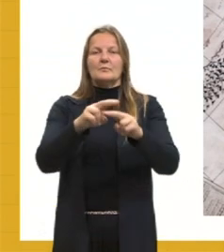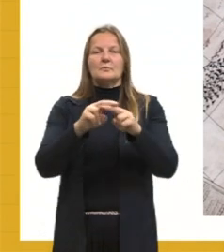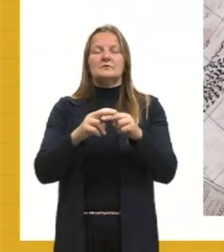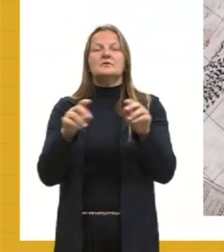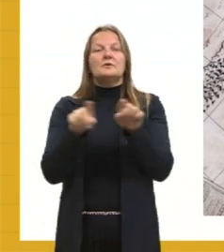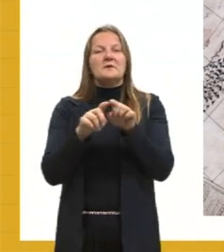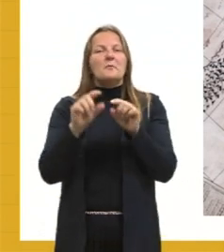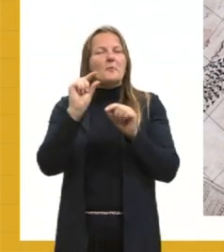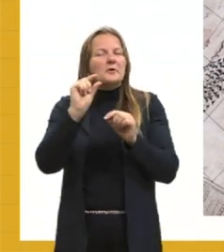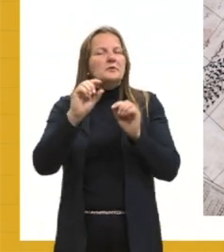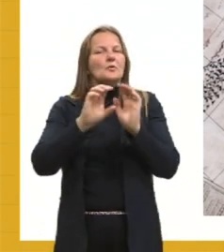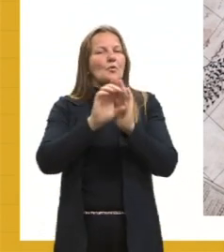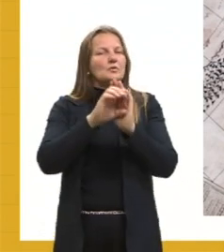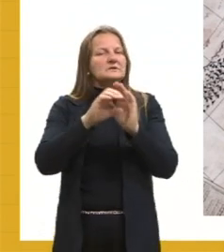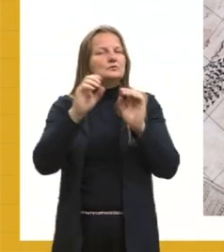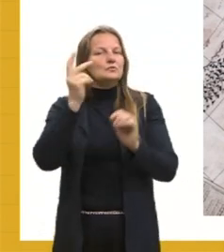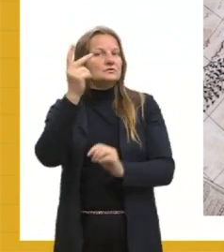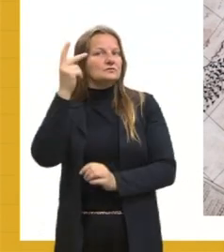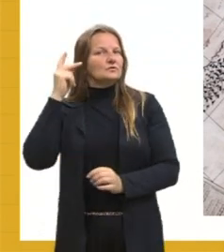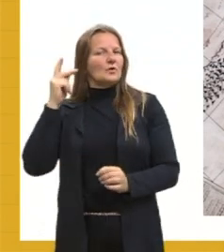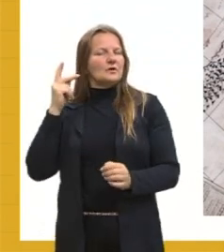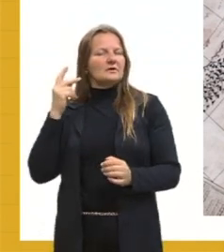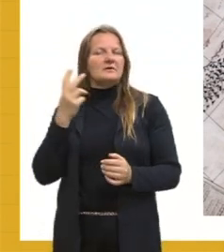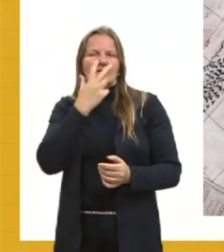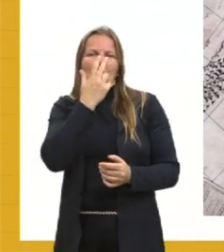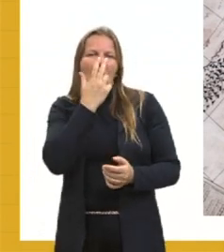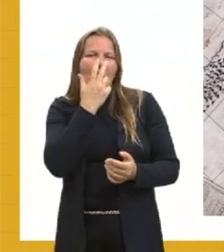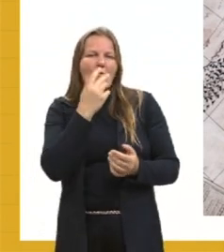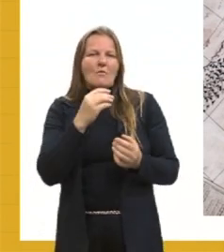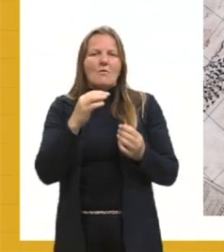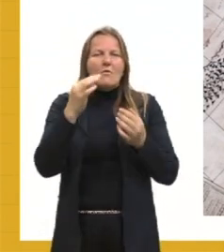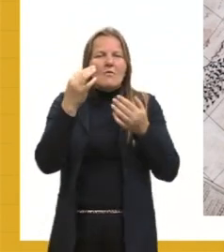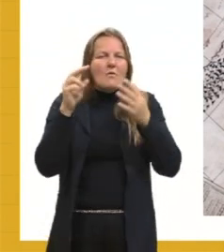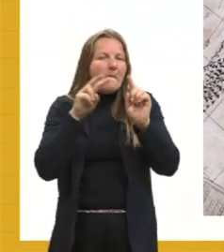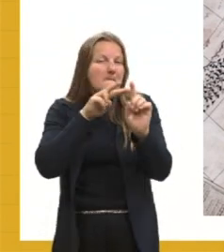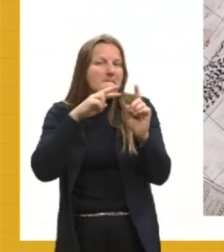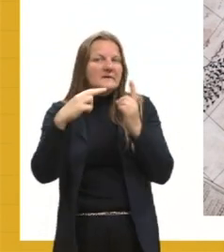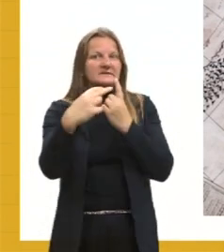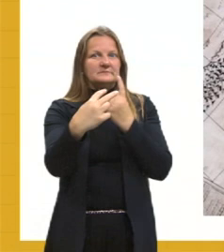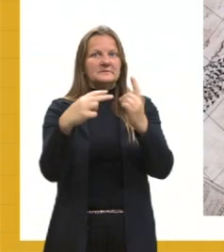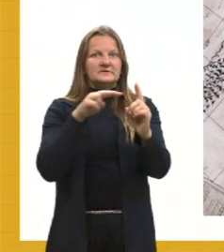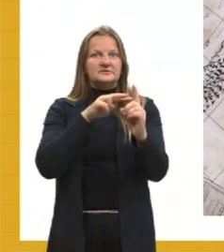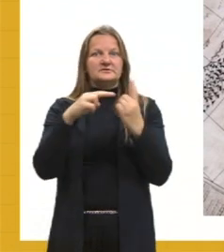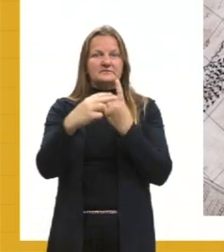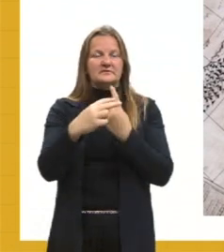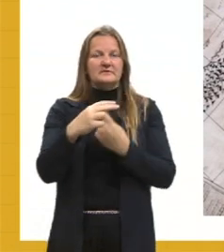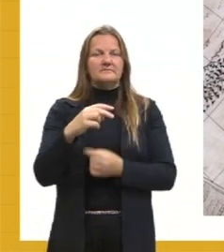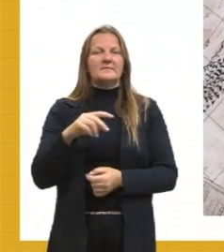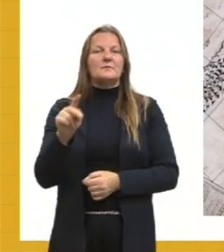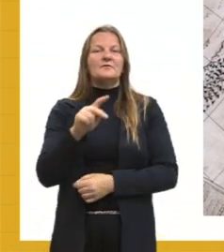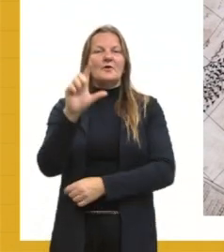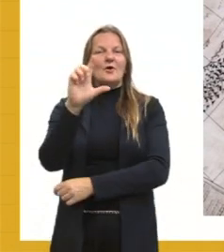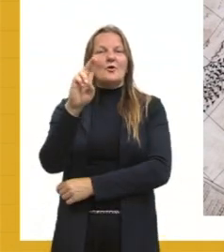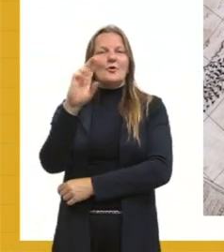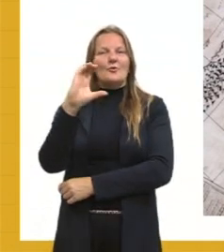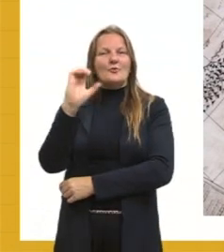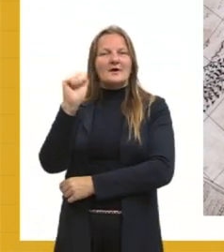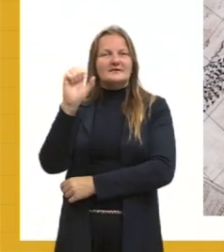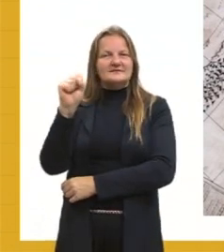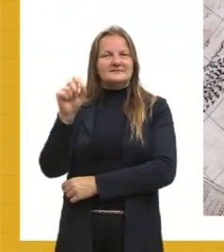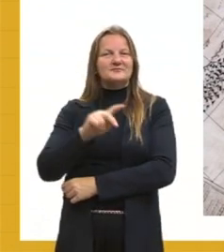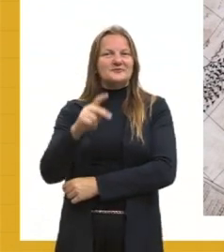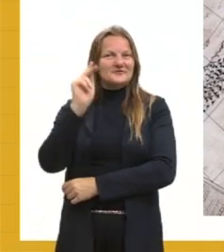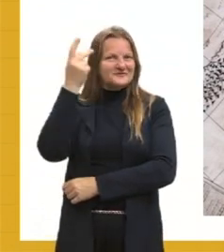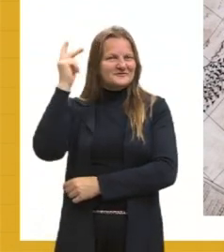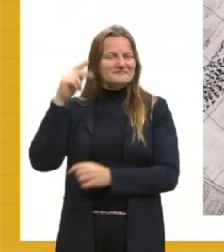também trouxe aqui para vocês uma pinceladinha né que a gente conversou também lá comprou of Lucas de história para pensar como é que